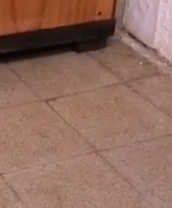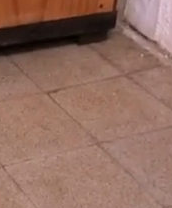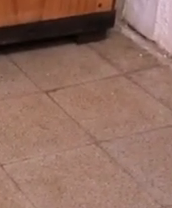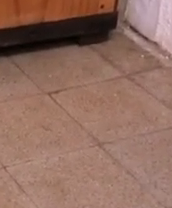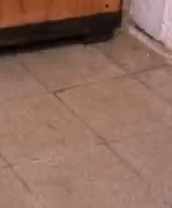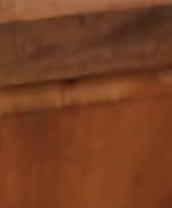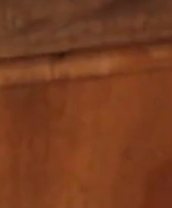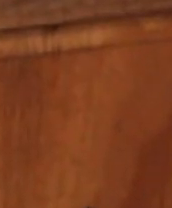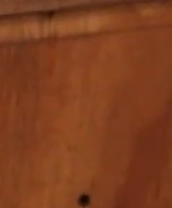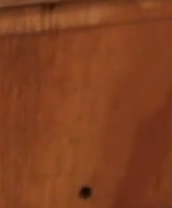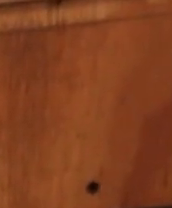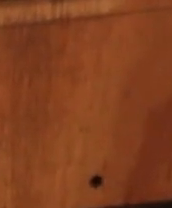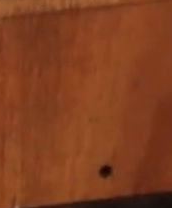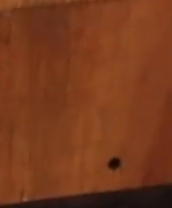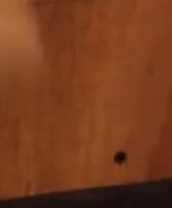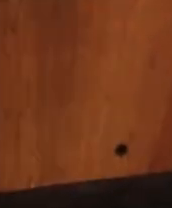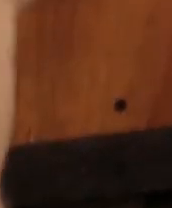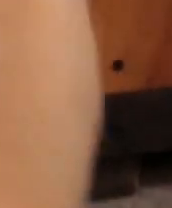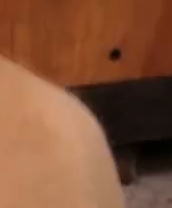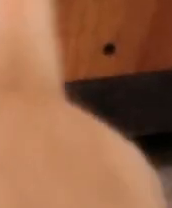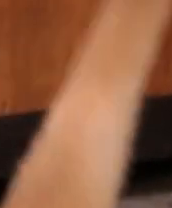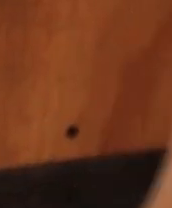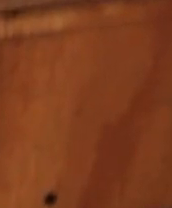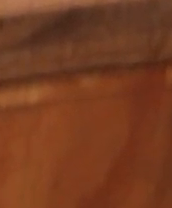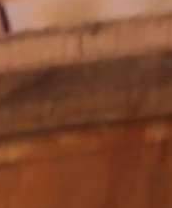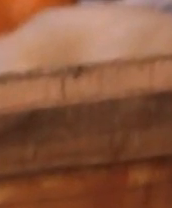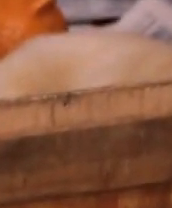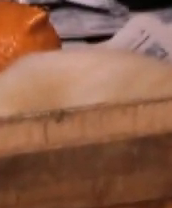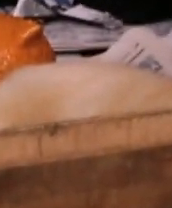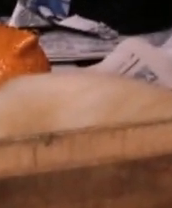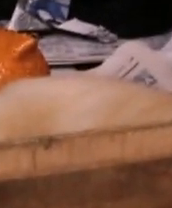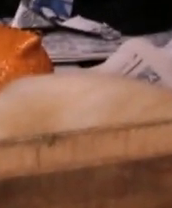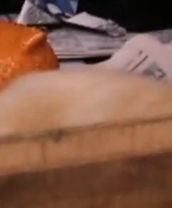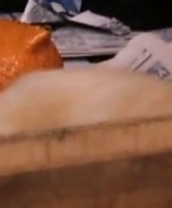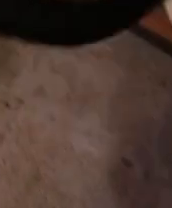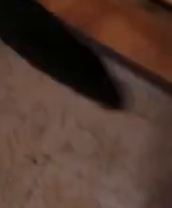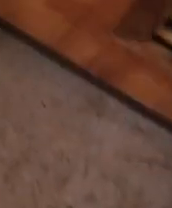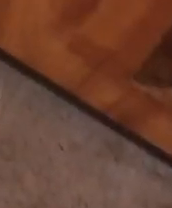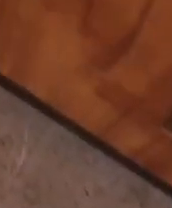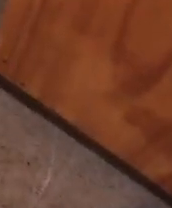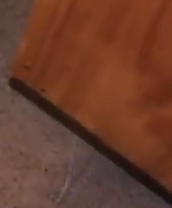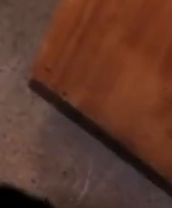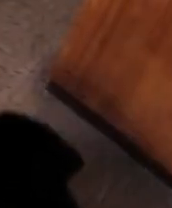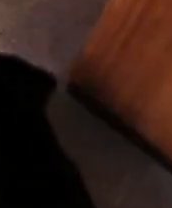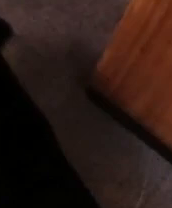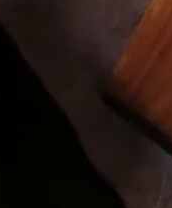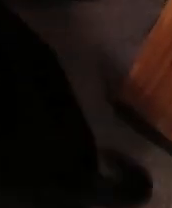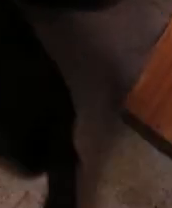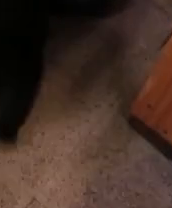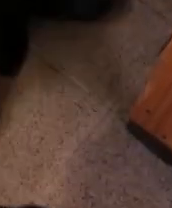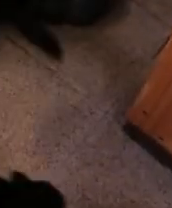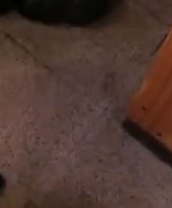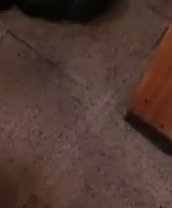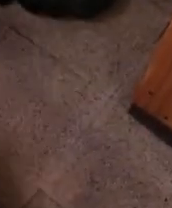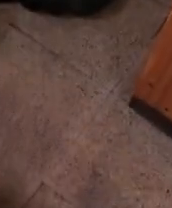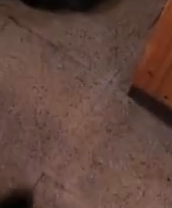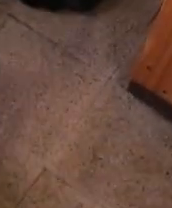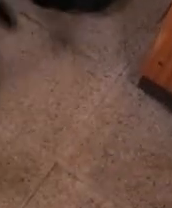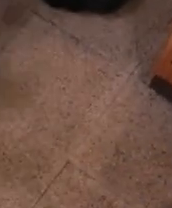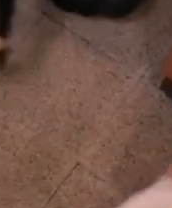Alexa abre o cercado e um filhote sai. Os outros filhotes também saem e todos mamam na mãe.